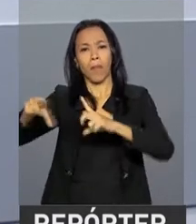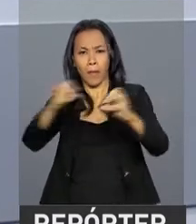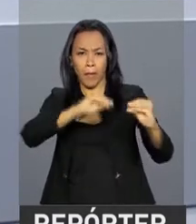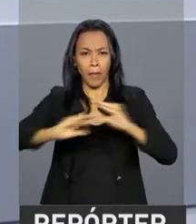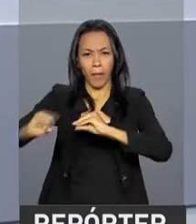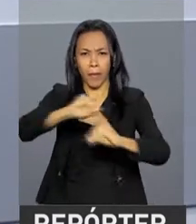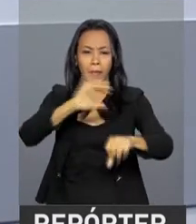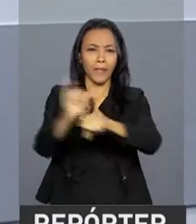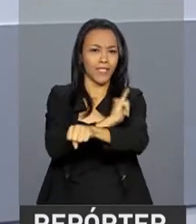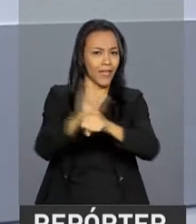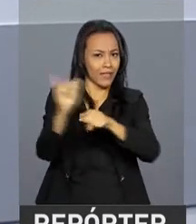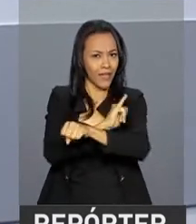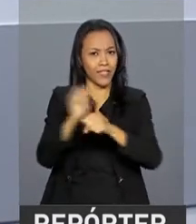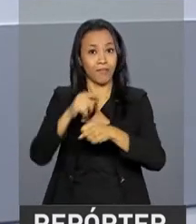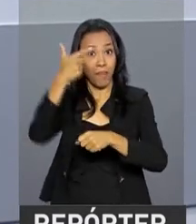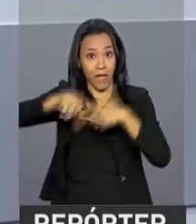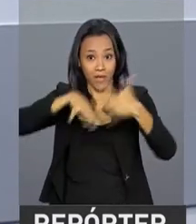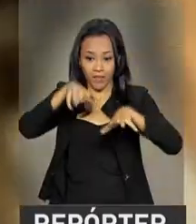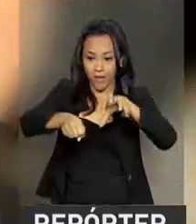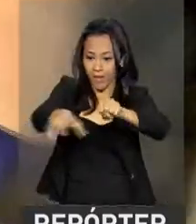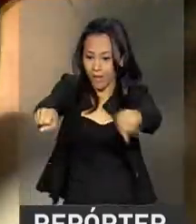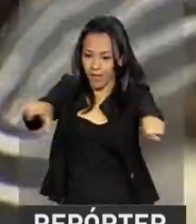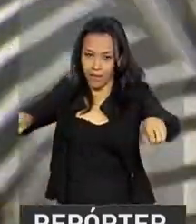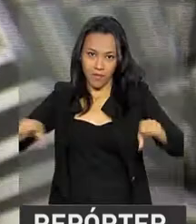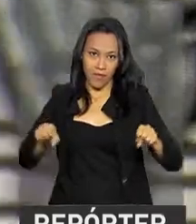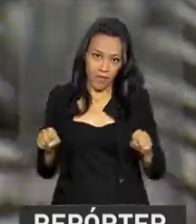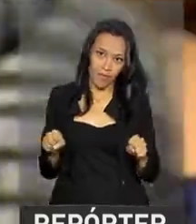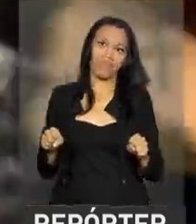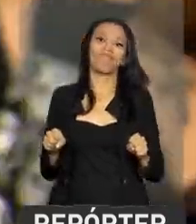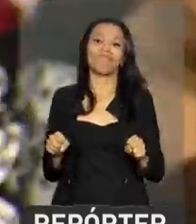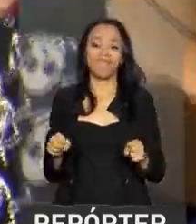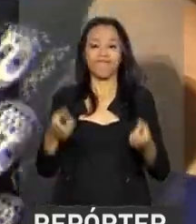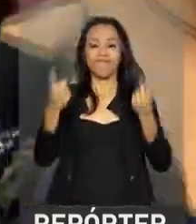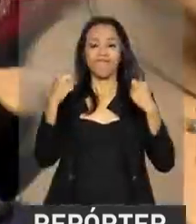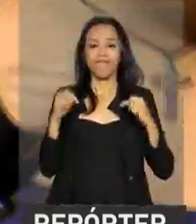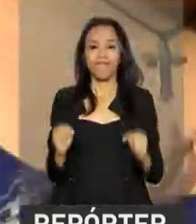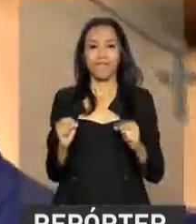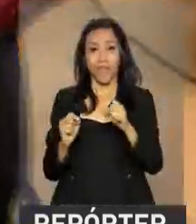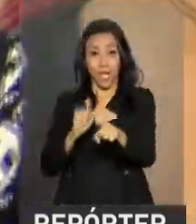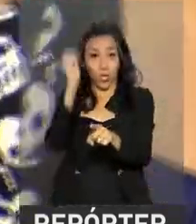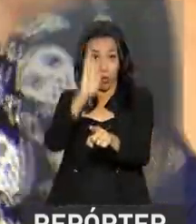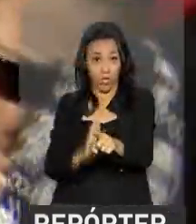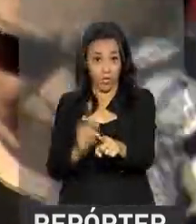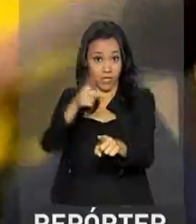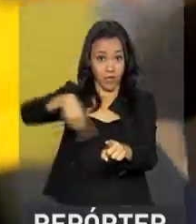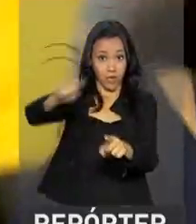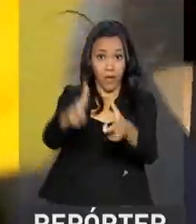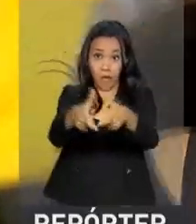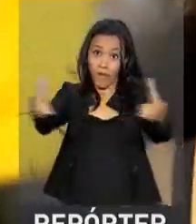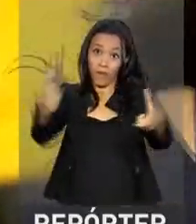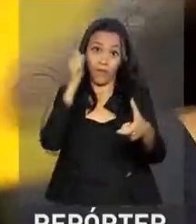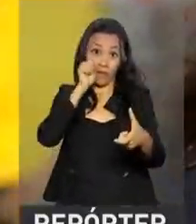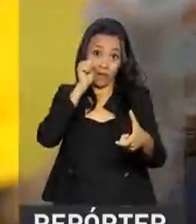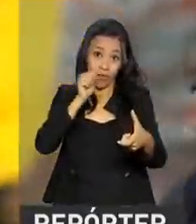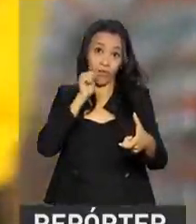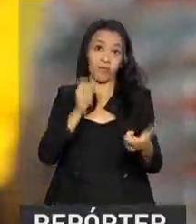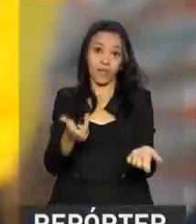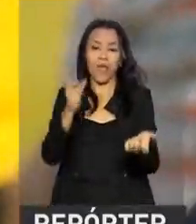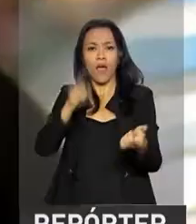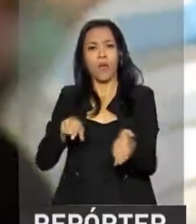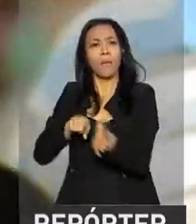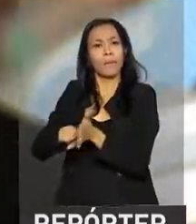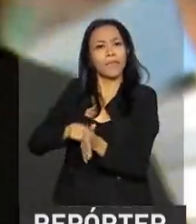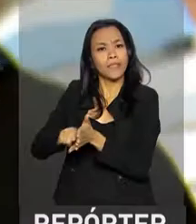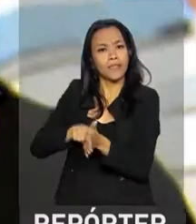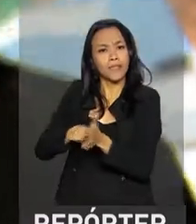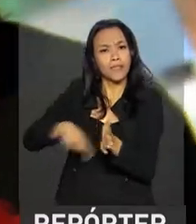ocupem cada vez mais espaço no brasil elas estão em maioria levantamento feito pela